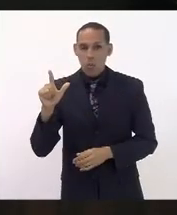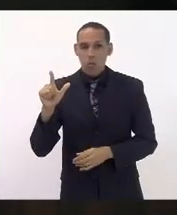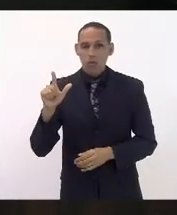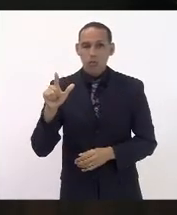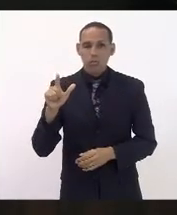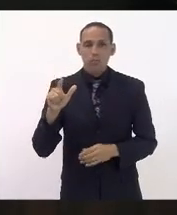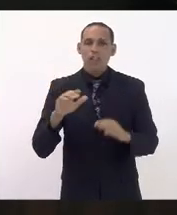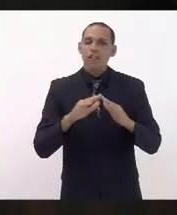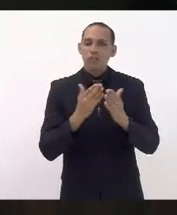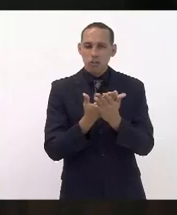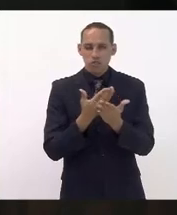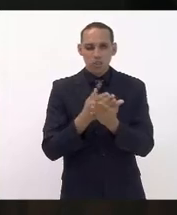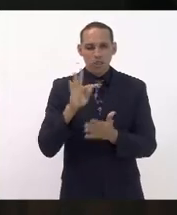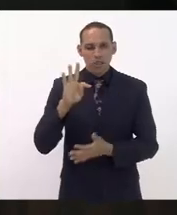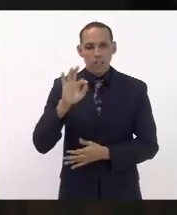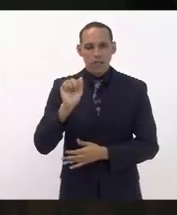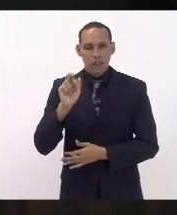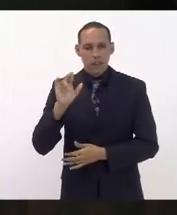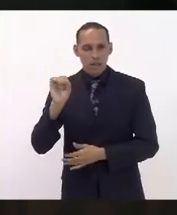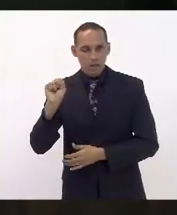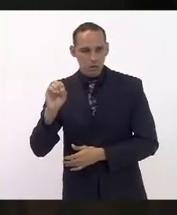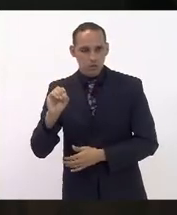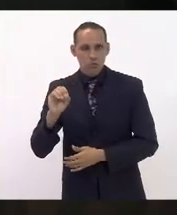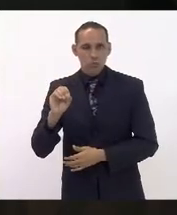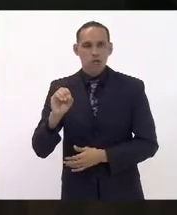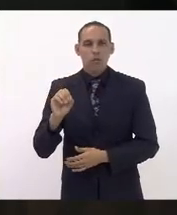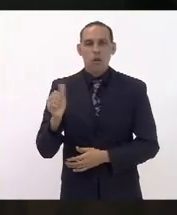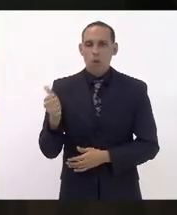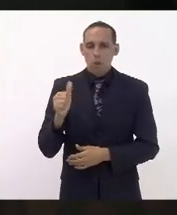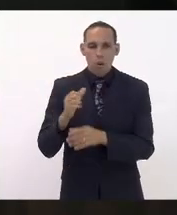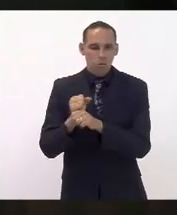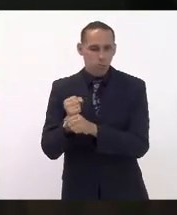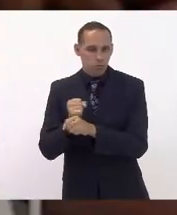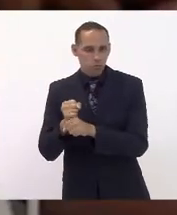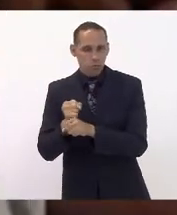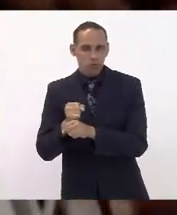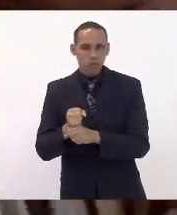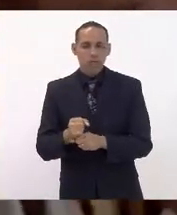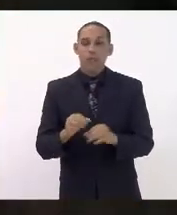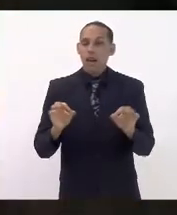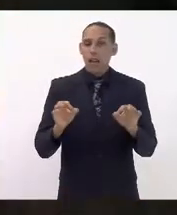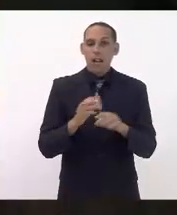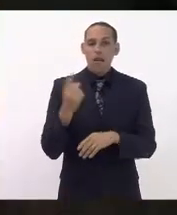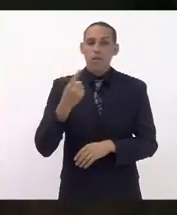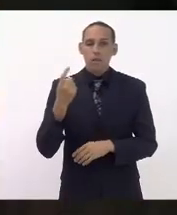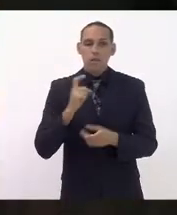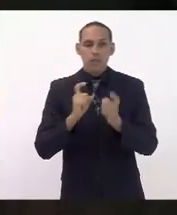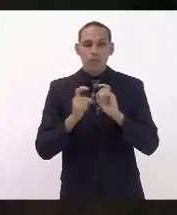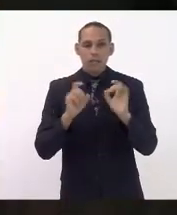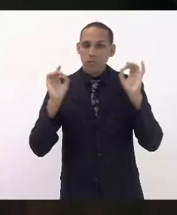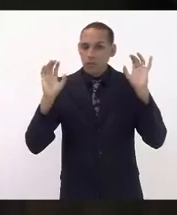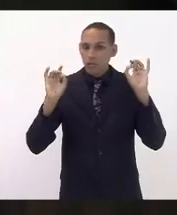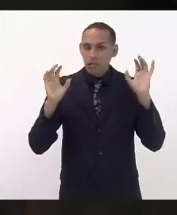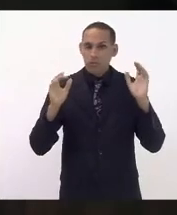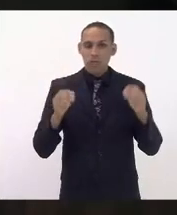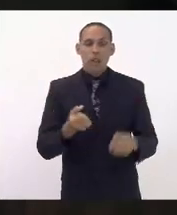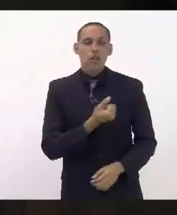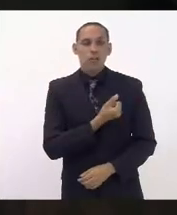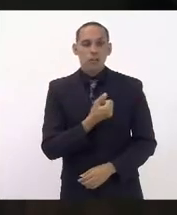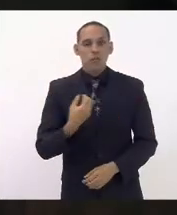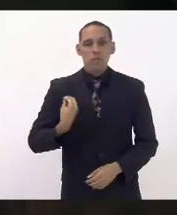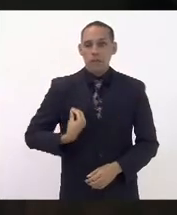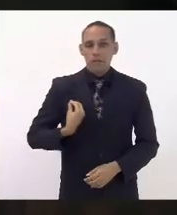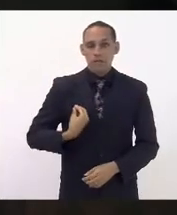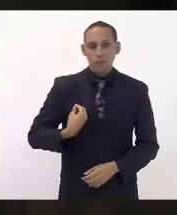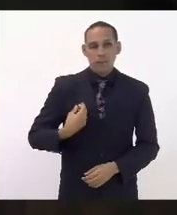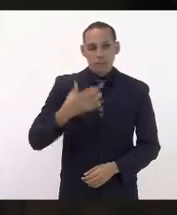escola Tasso de Silveira, 11 anos. Então, está encerrada a primeira sessão extraordinária. Havendo número legal sobre a